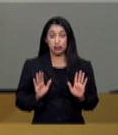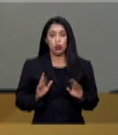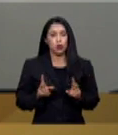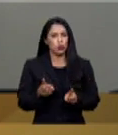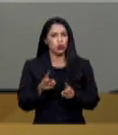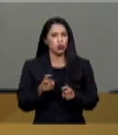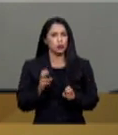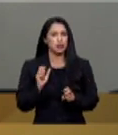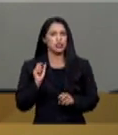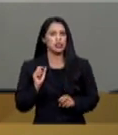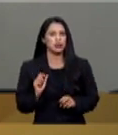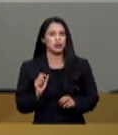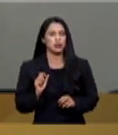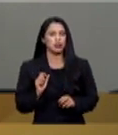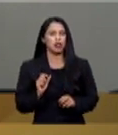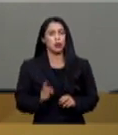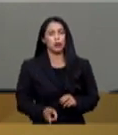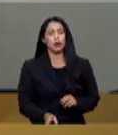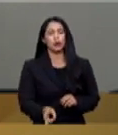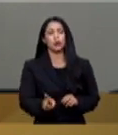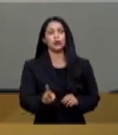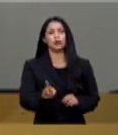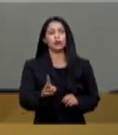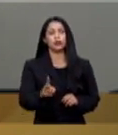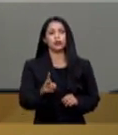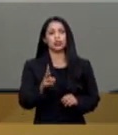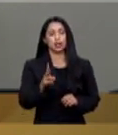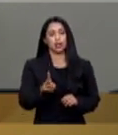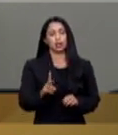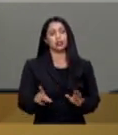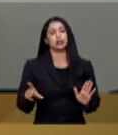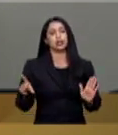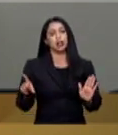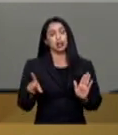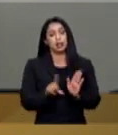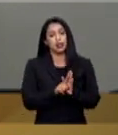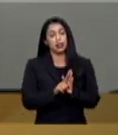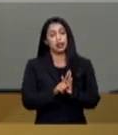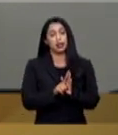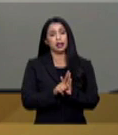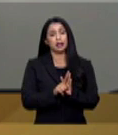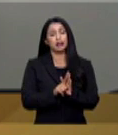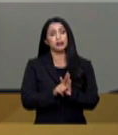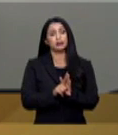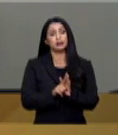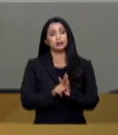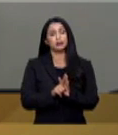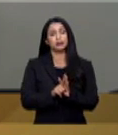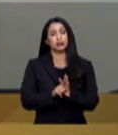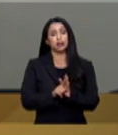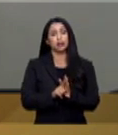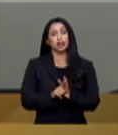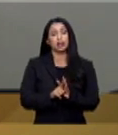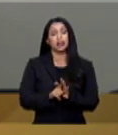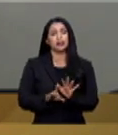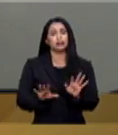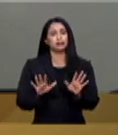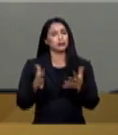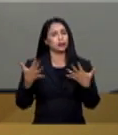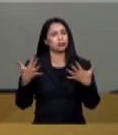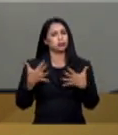se vê é uma continuidade de legislação do que se pode ter como lei cortina de